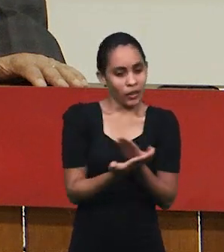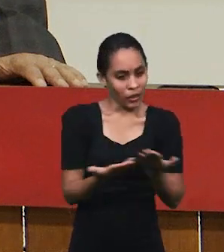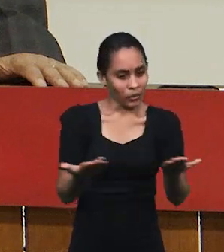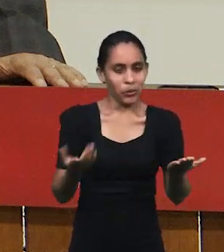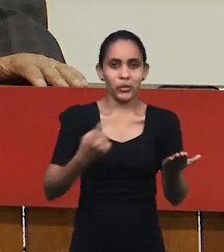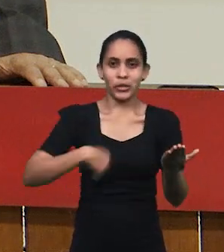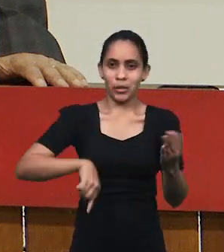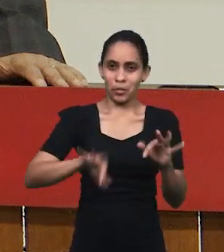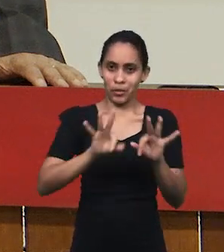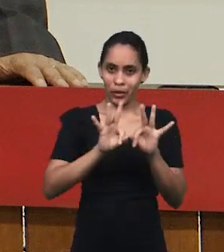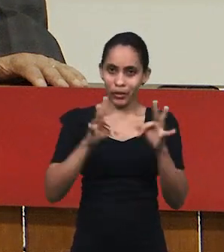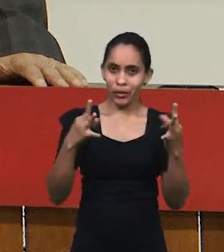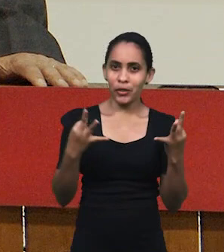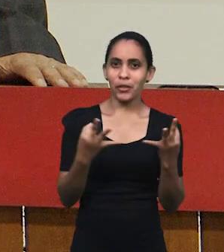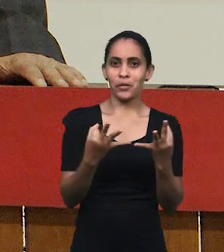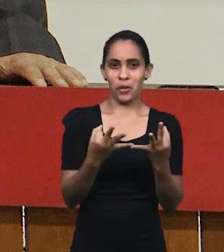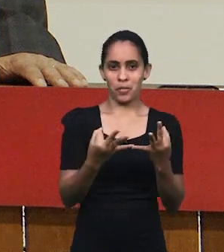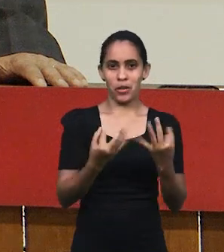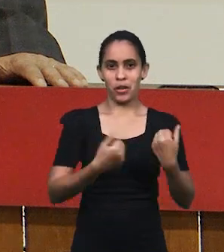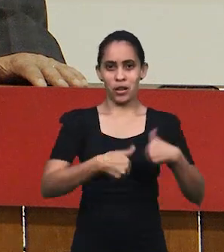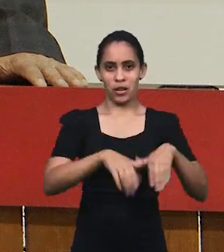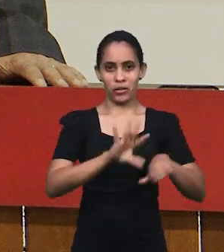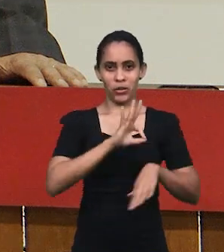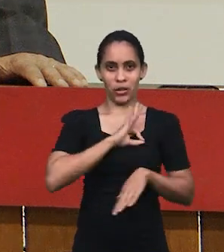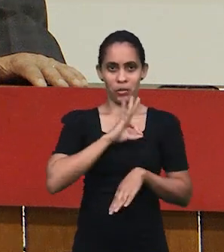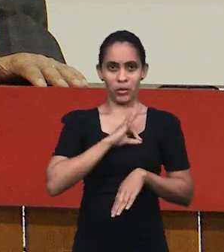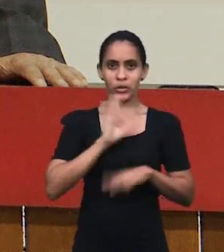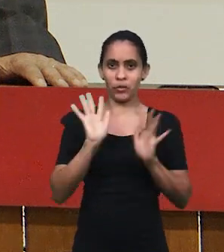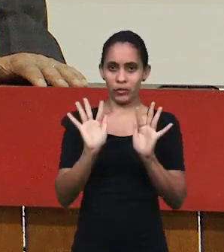comandante e a todos os familiares e os